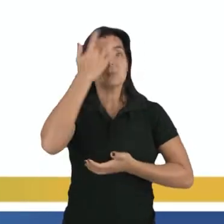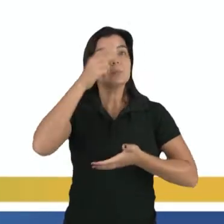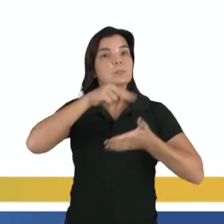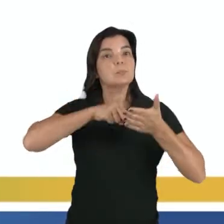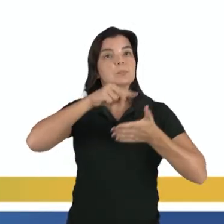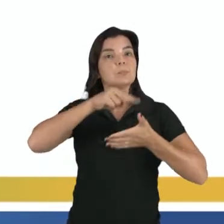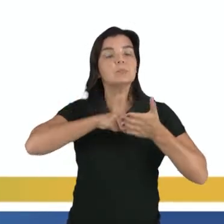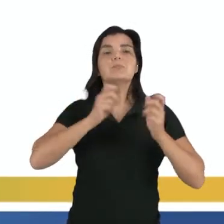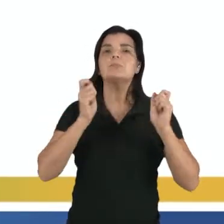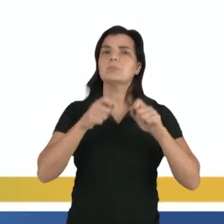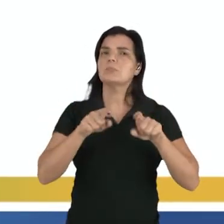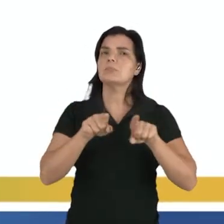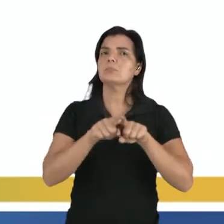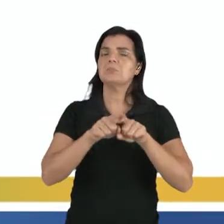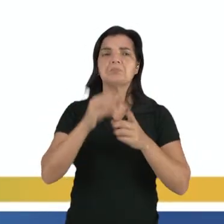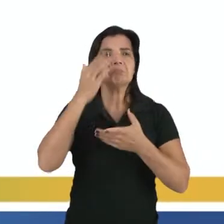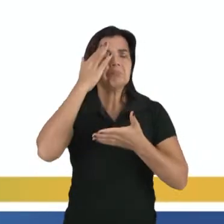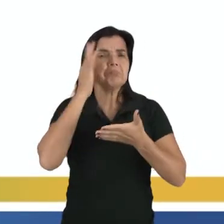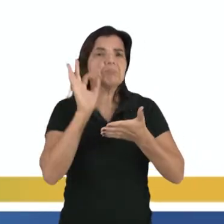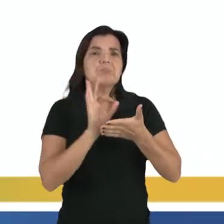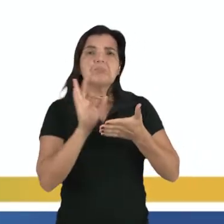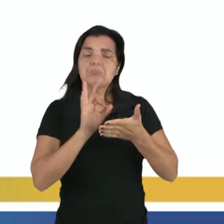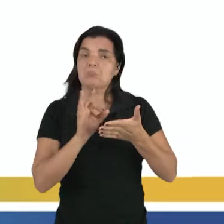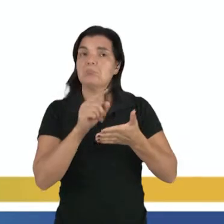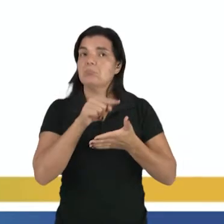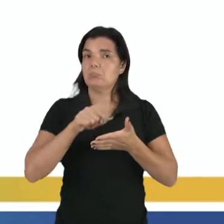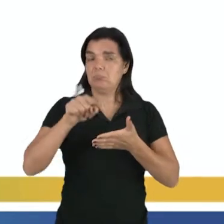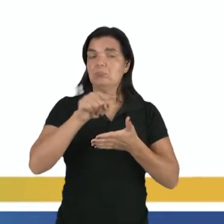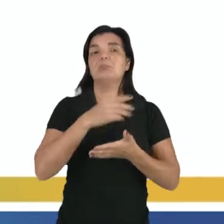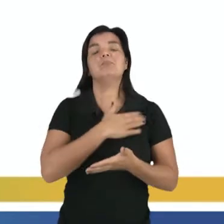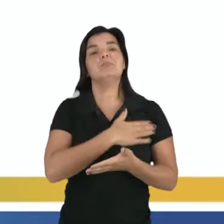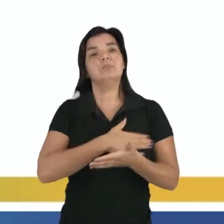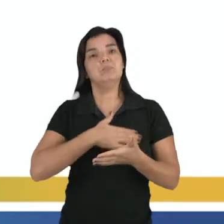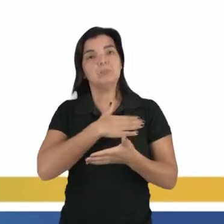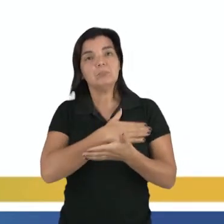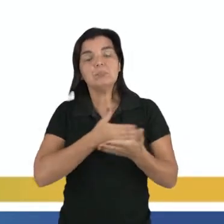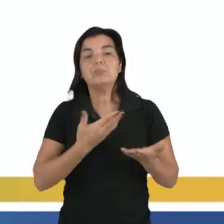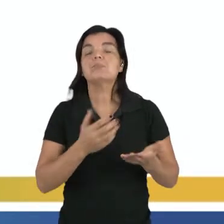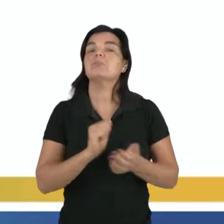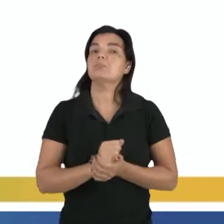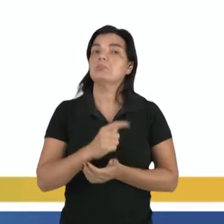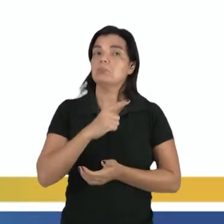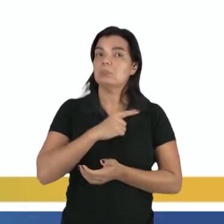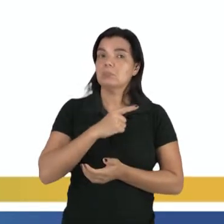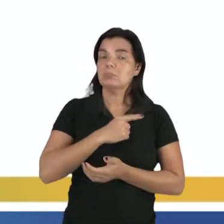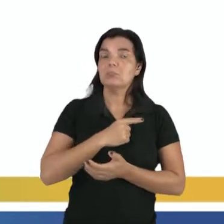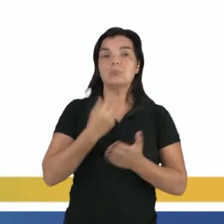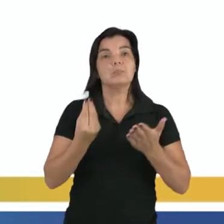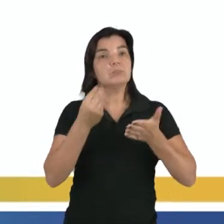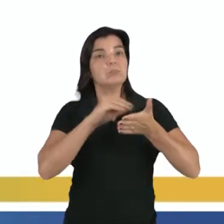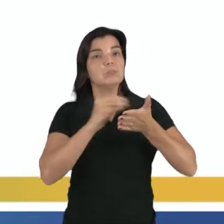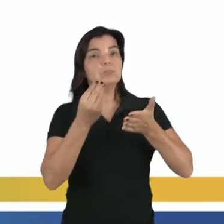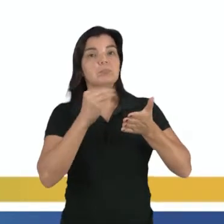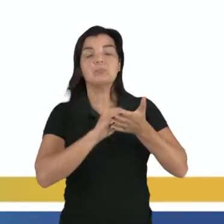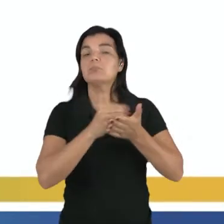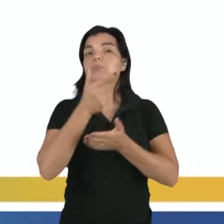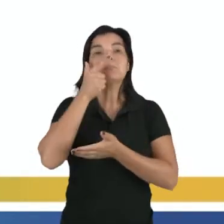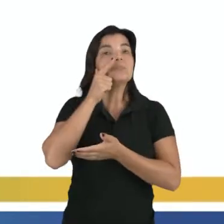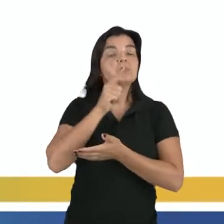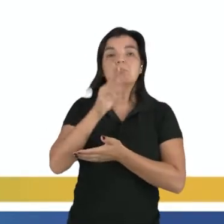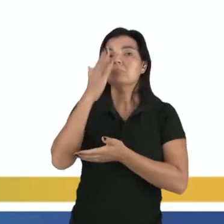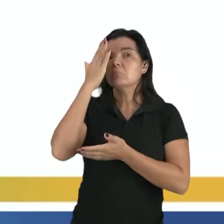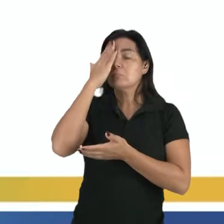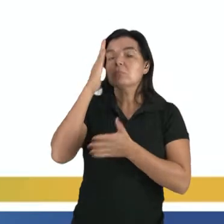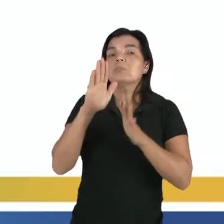o leitor ele pode ficar sem entender aquilo que você gostaria que tivesse sido colocado. Ele não